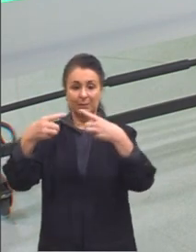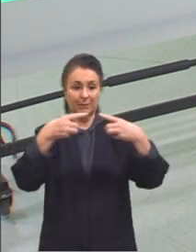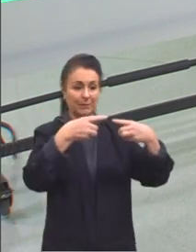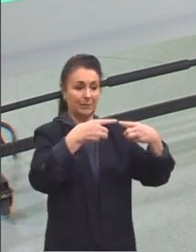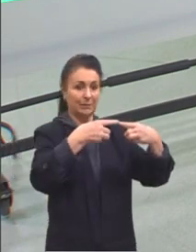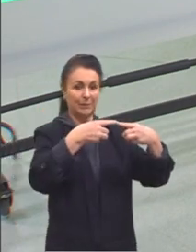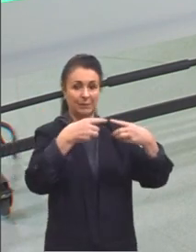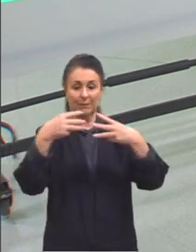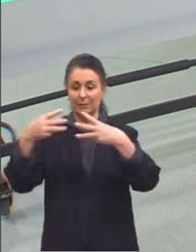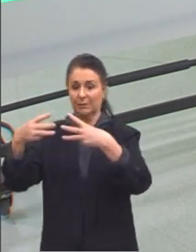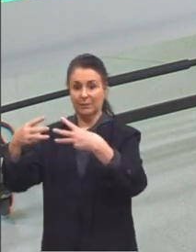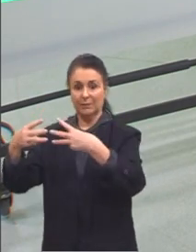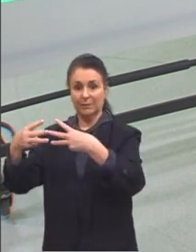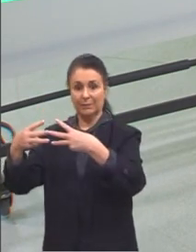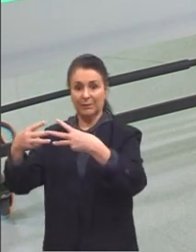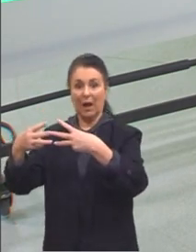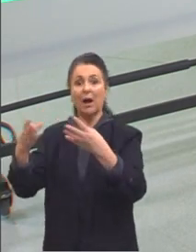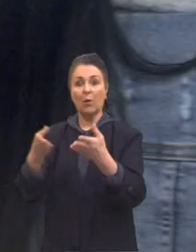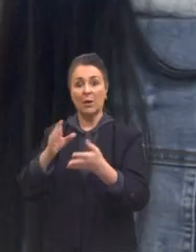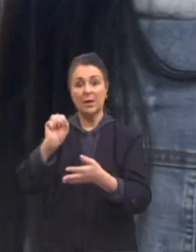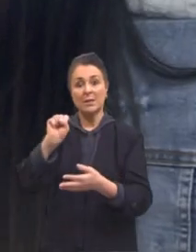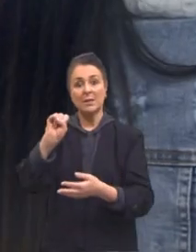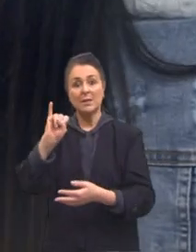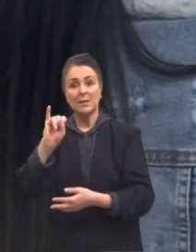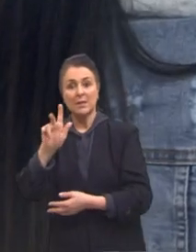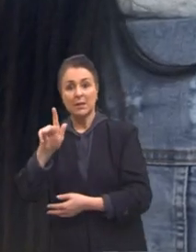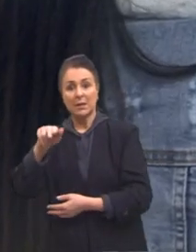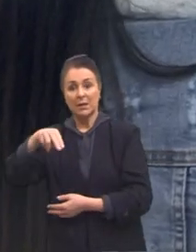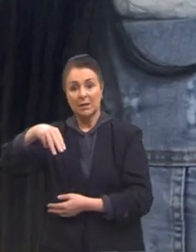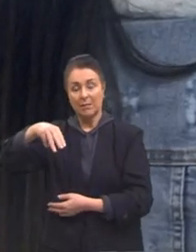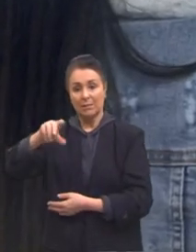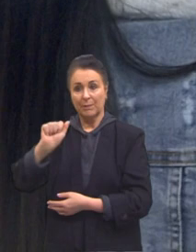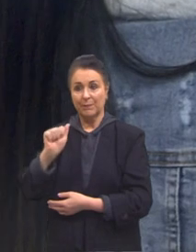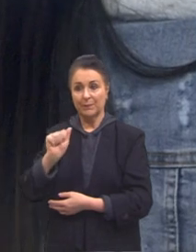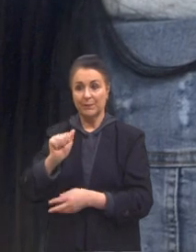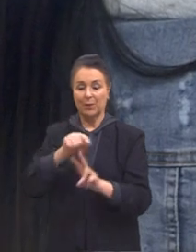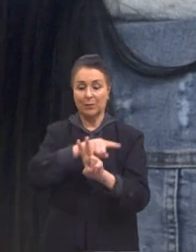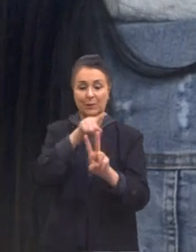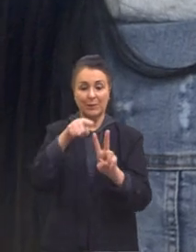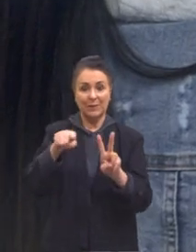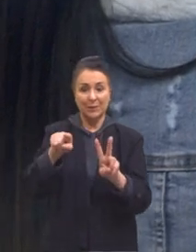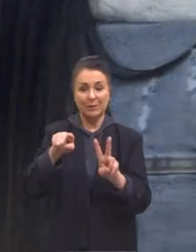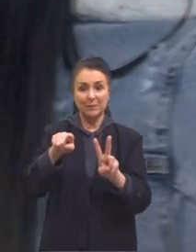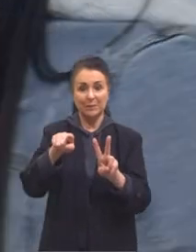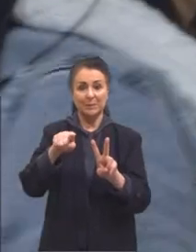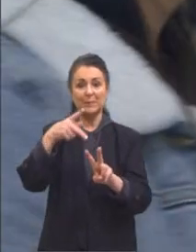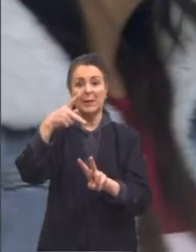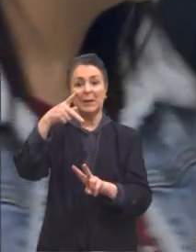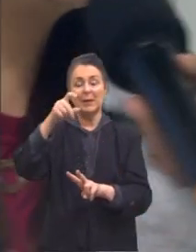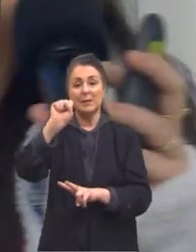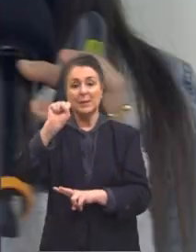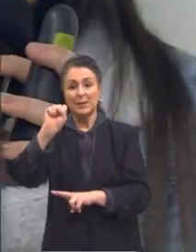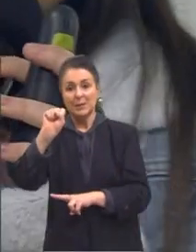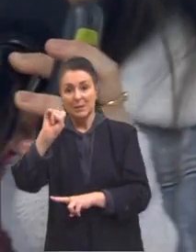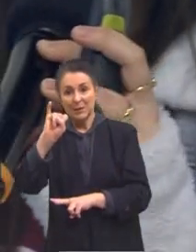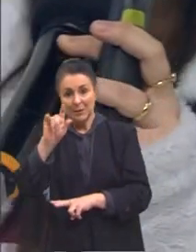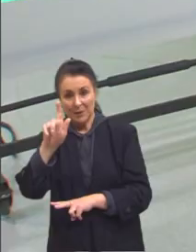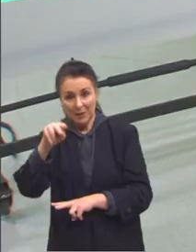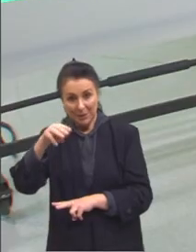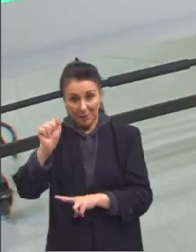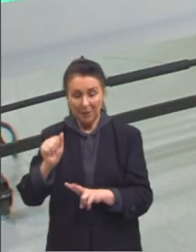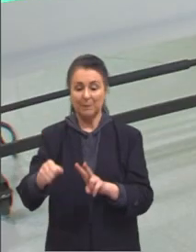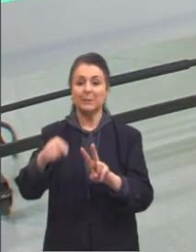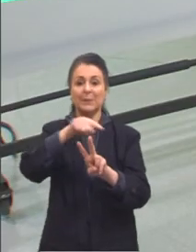uma ligação Sigma outra uma Sigma pi e ma Sigma neste caso aqui ok